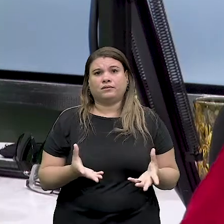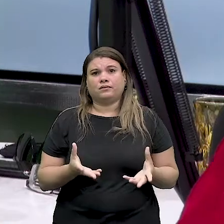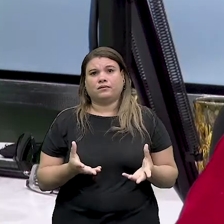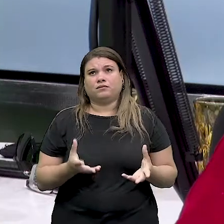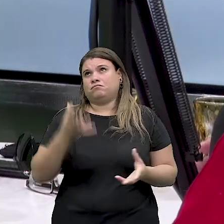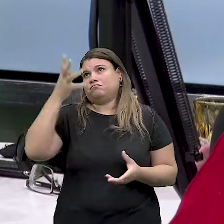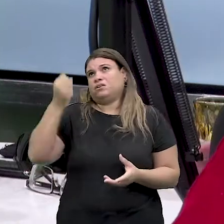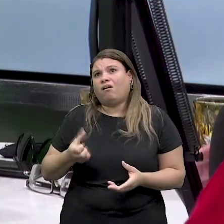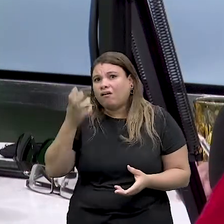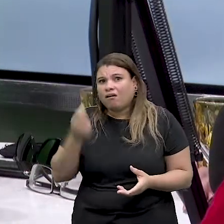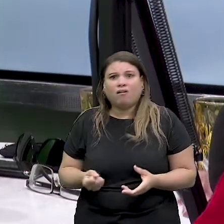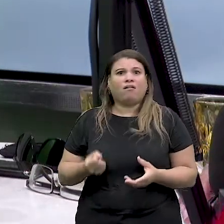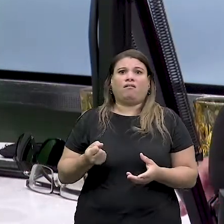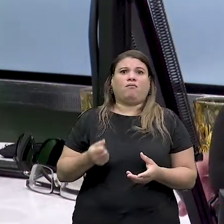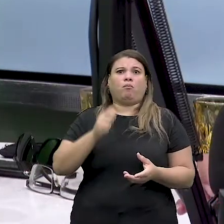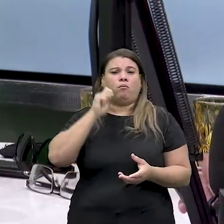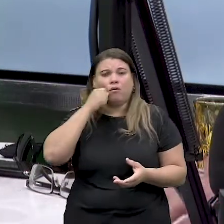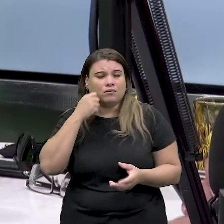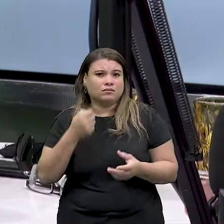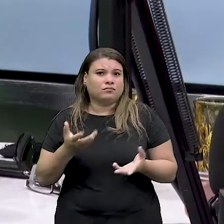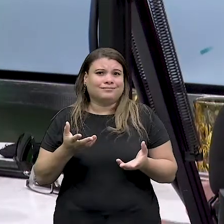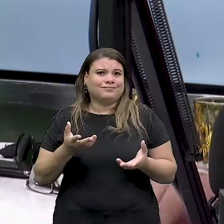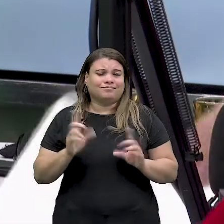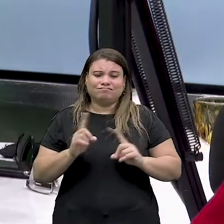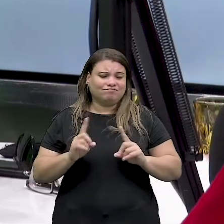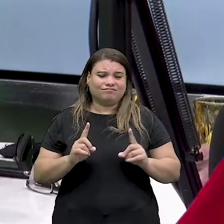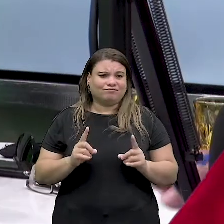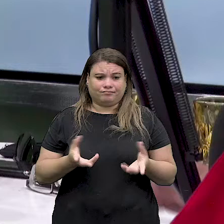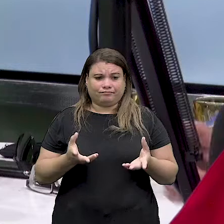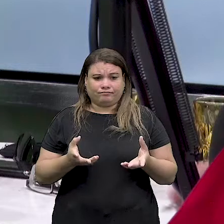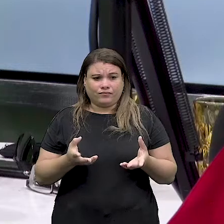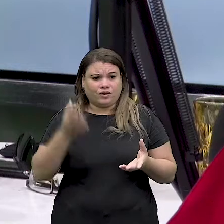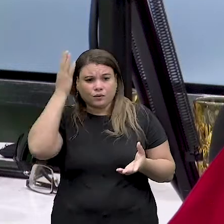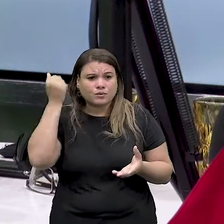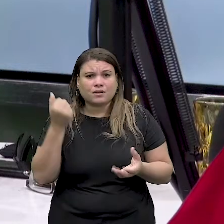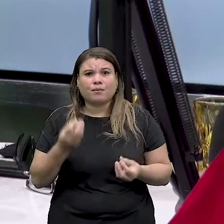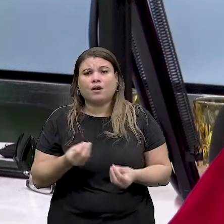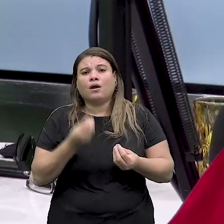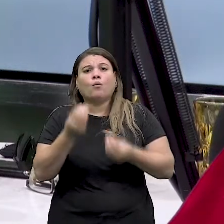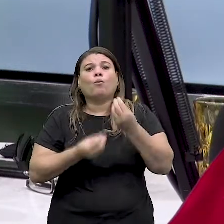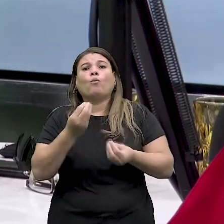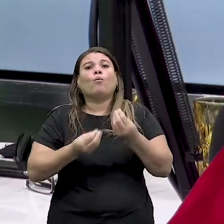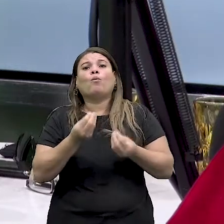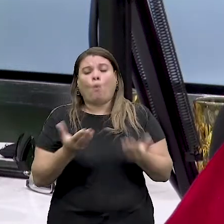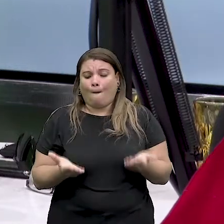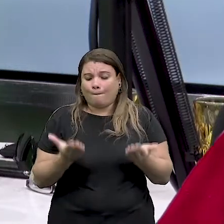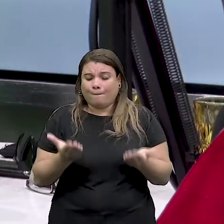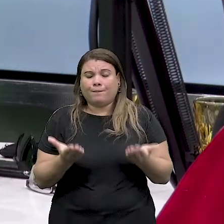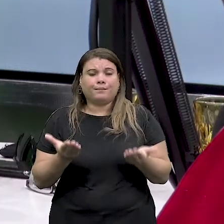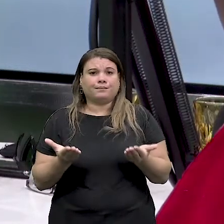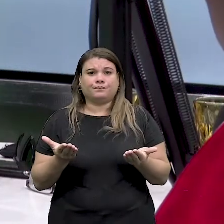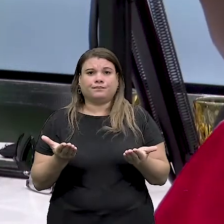um balde de leite, né? Ele não tinha uma medida. Aí veio o rei e falou assim: olha,